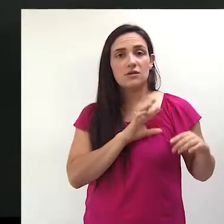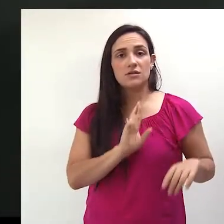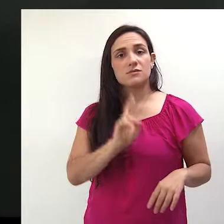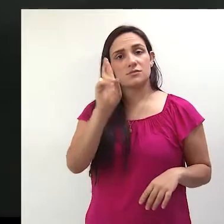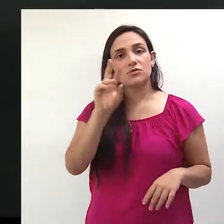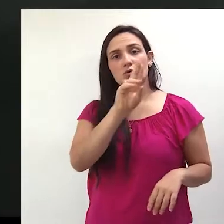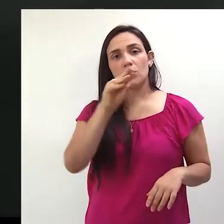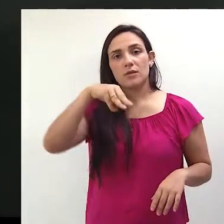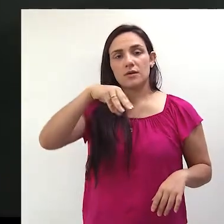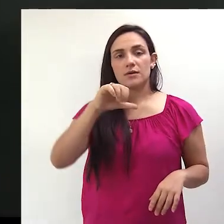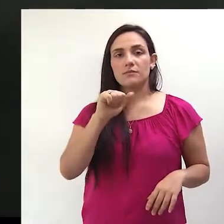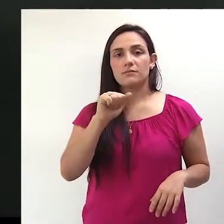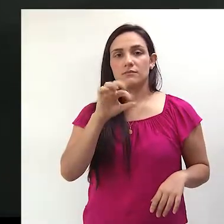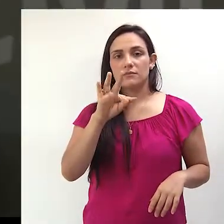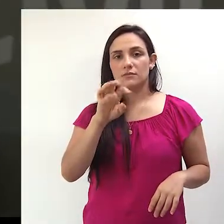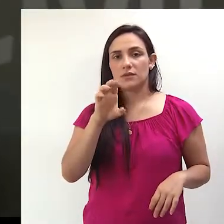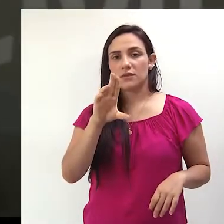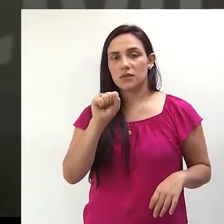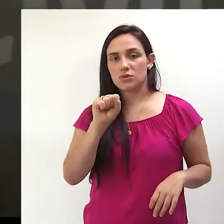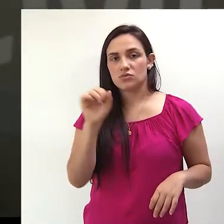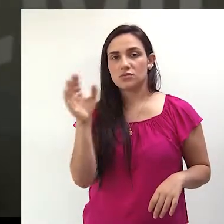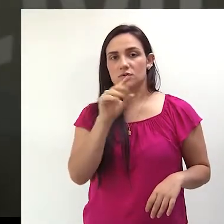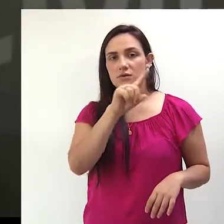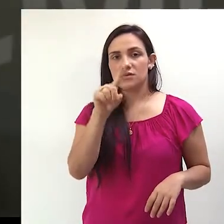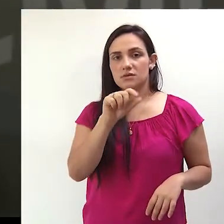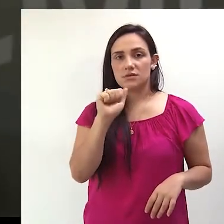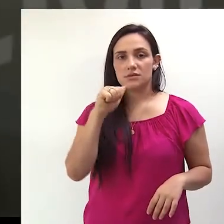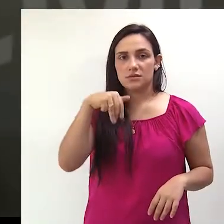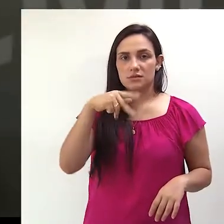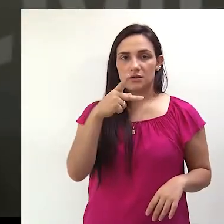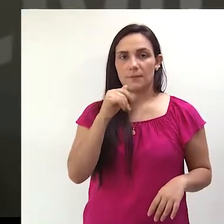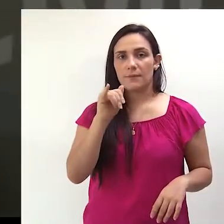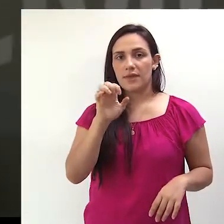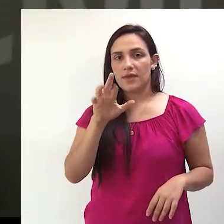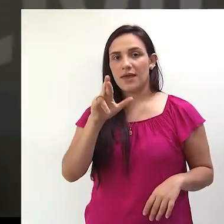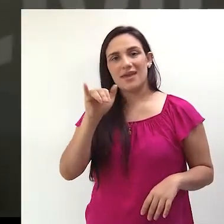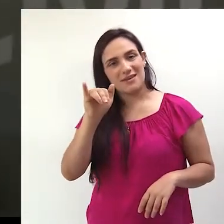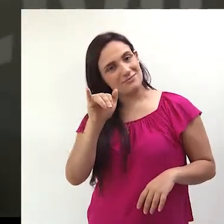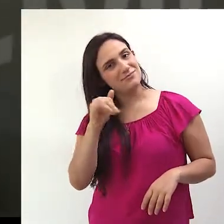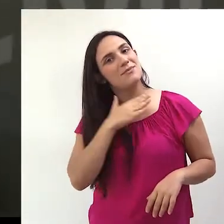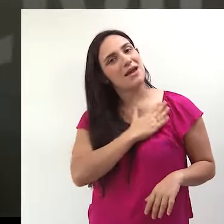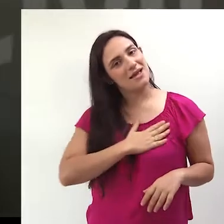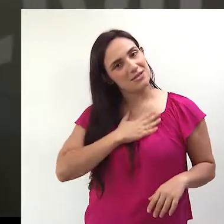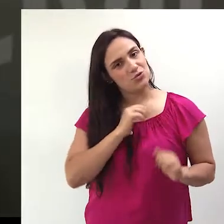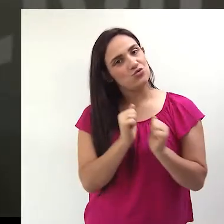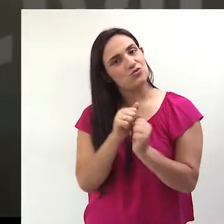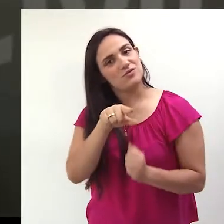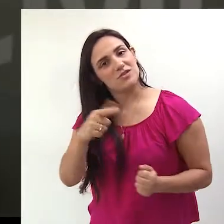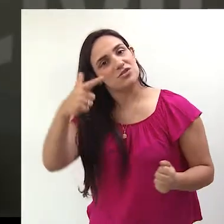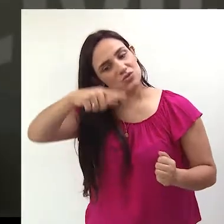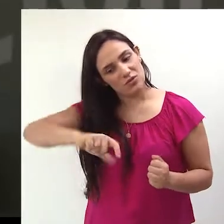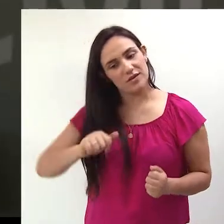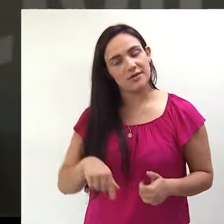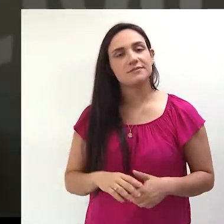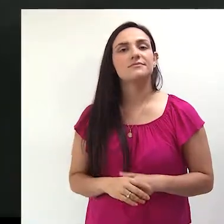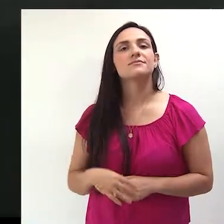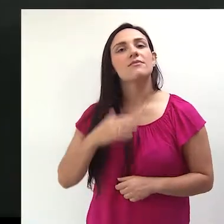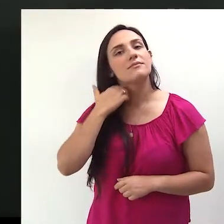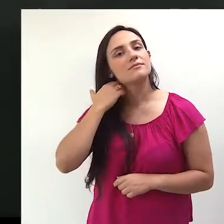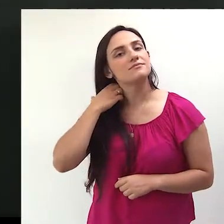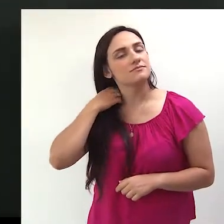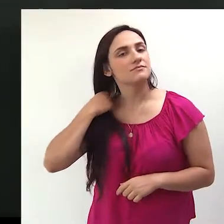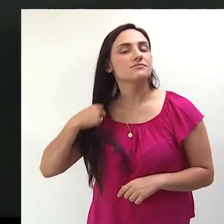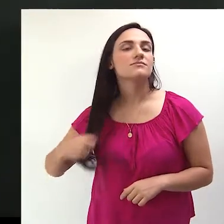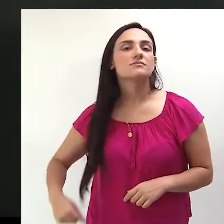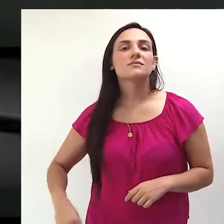o Dr. Matheus Zampieri. Dr. Zampieri, é um prazer ter o senhor novamente aqui no programa Segurança em Pauta.